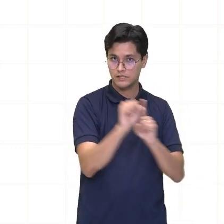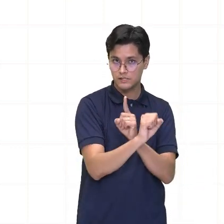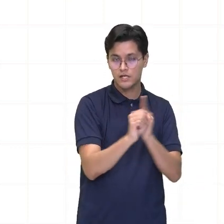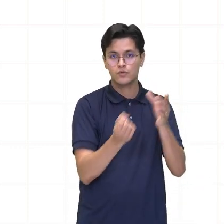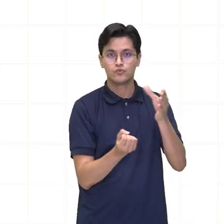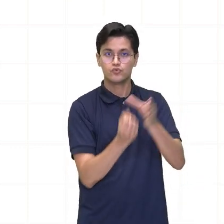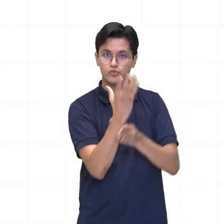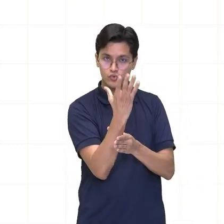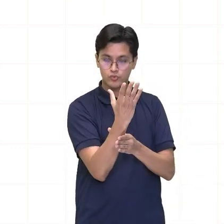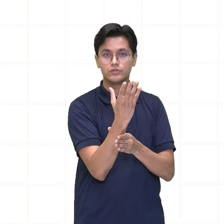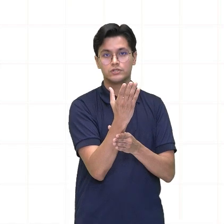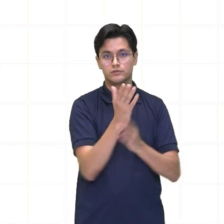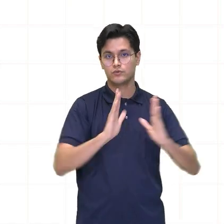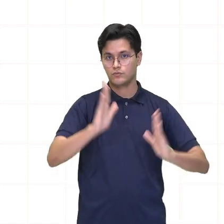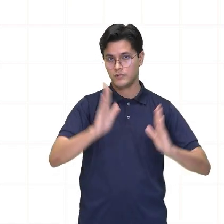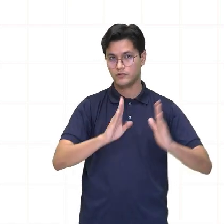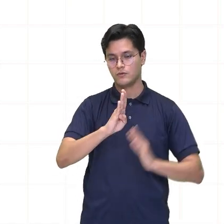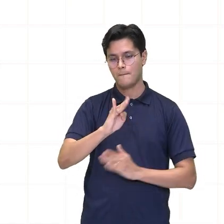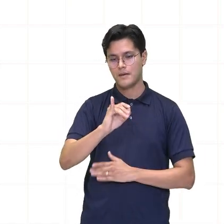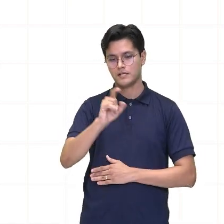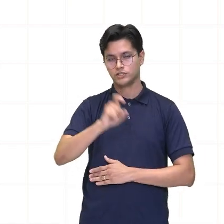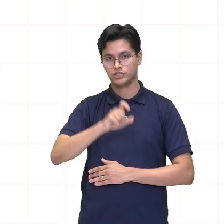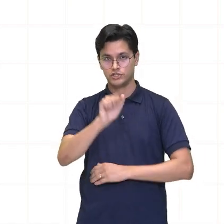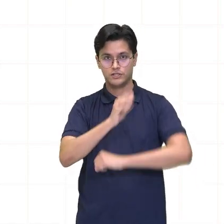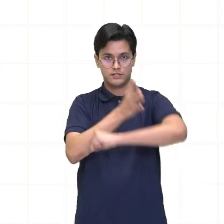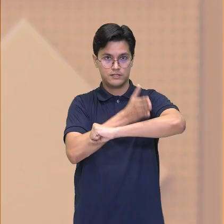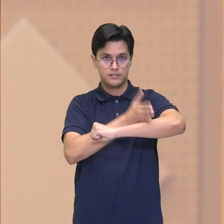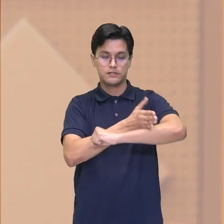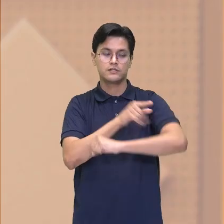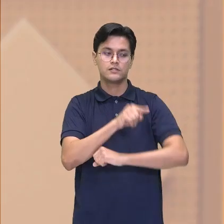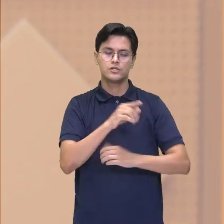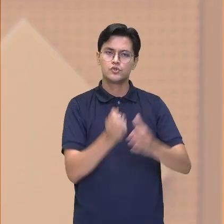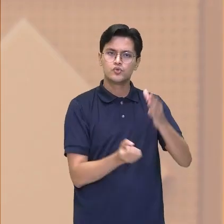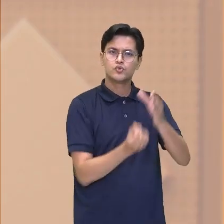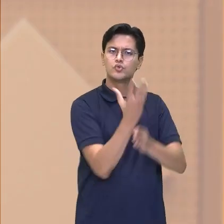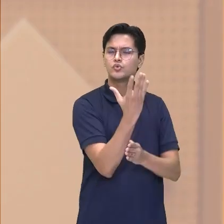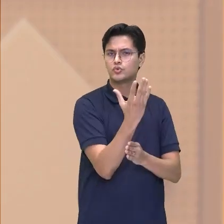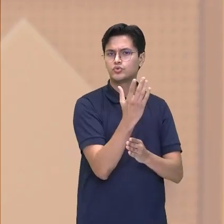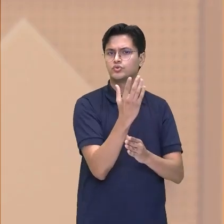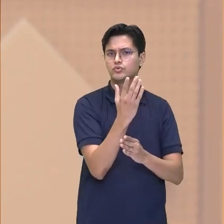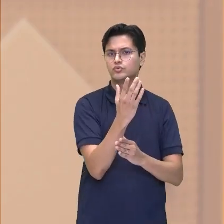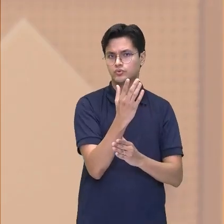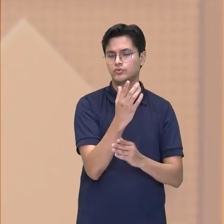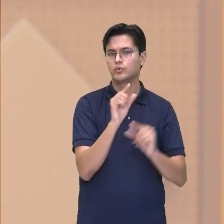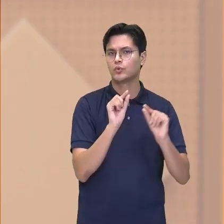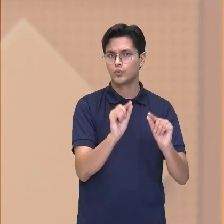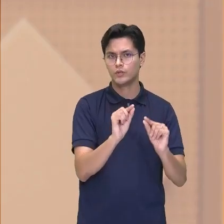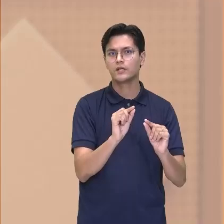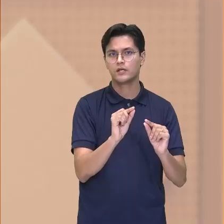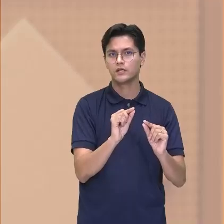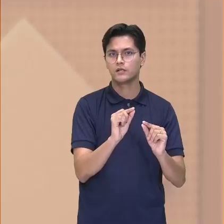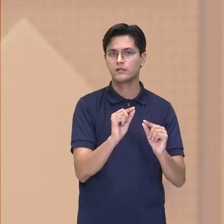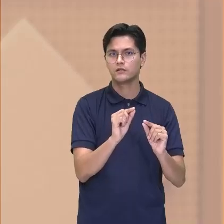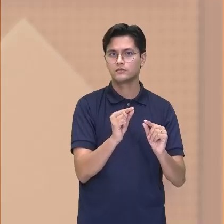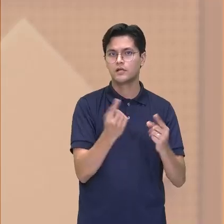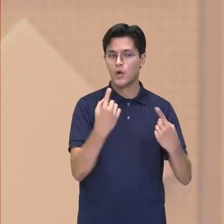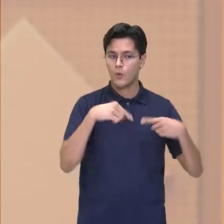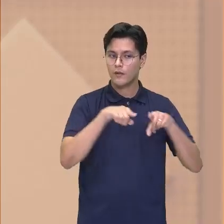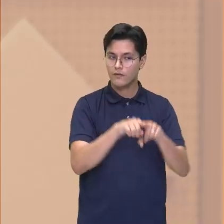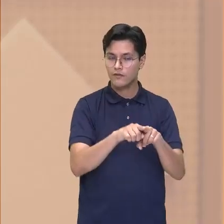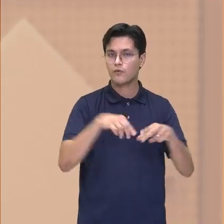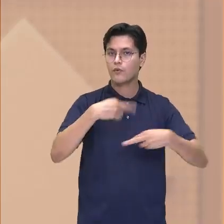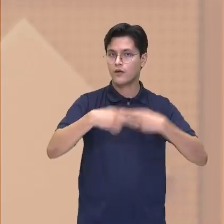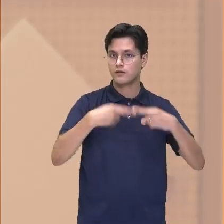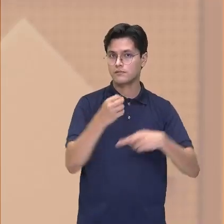surgir na Baixa Idade Média, e ela surge com o renascimento comercial. Ela